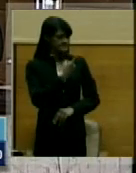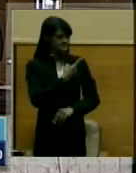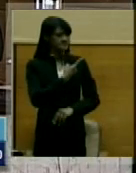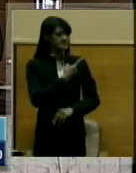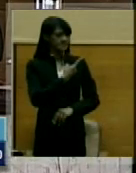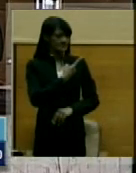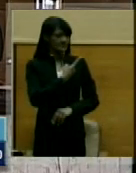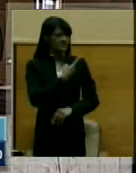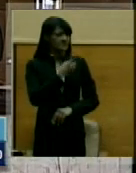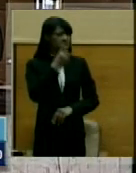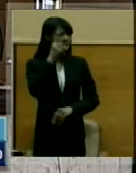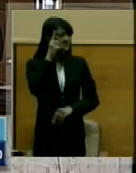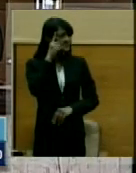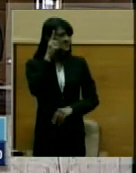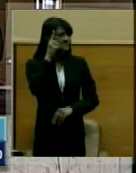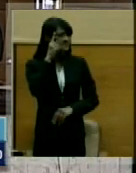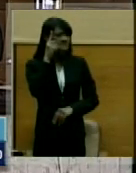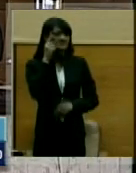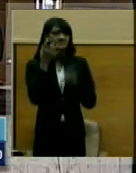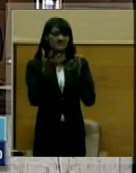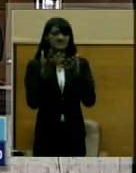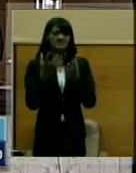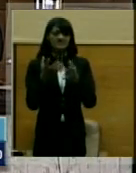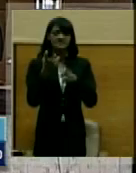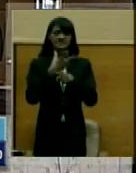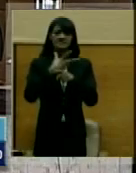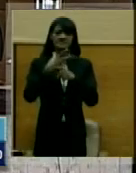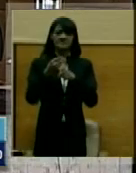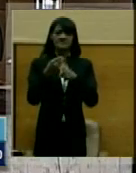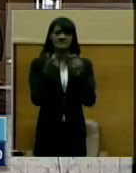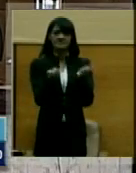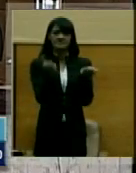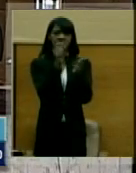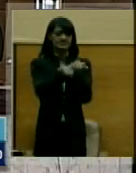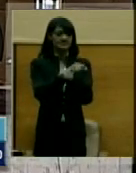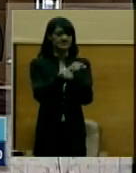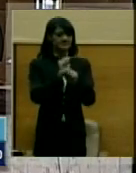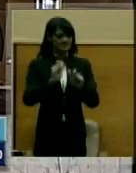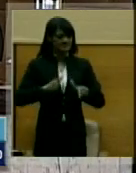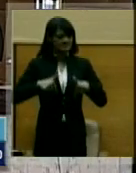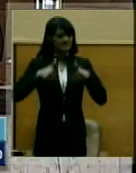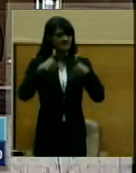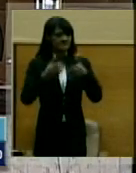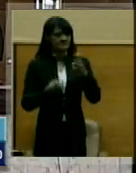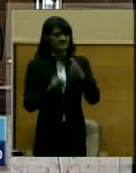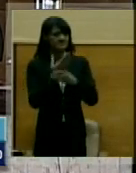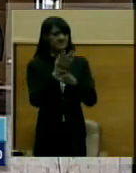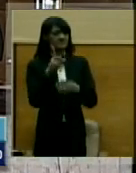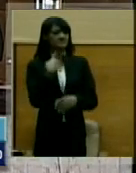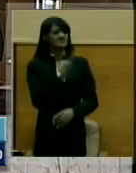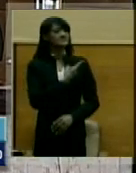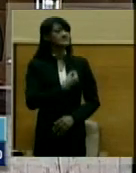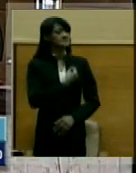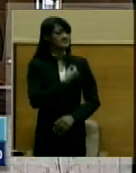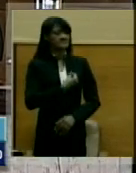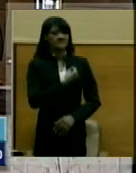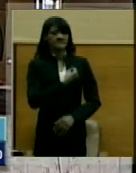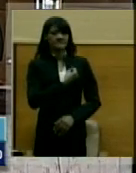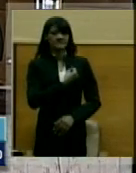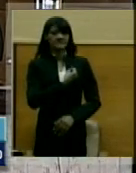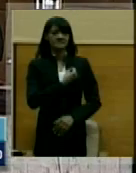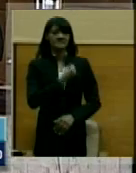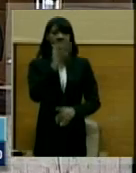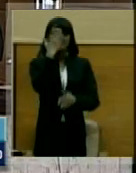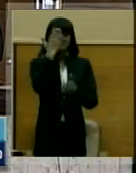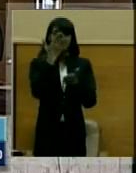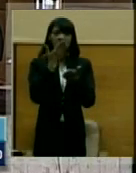dia após dia, procurando soluções de se adaptar para os desafios que surgem em nossos caminhos. Mas, aliás, creio que